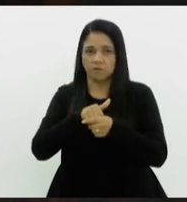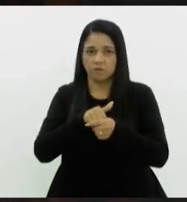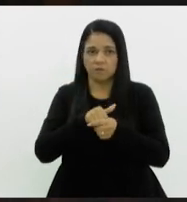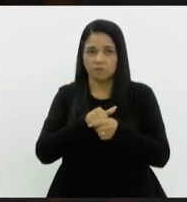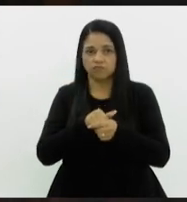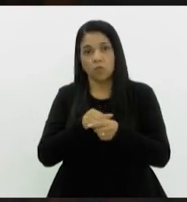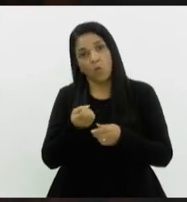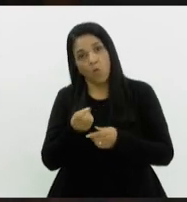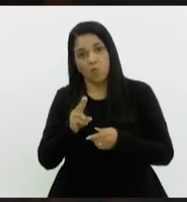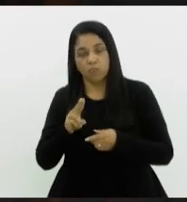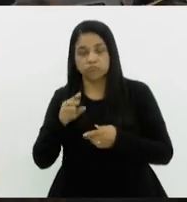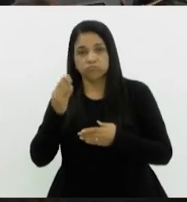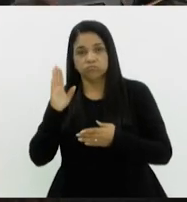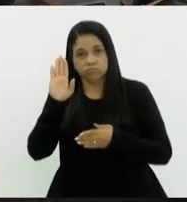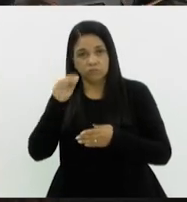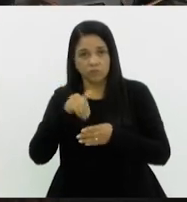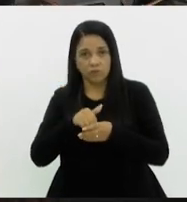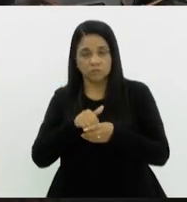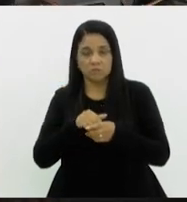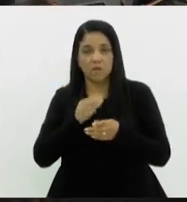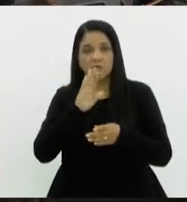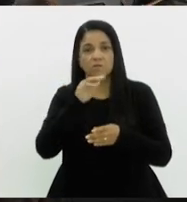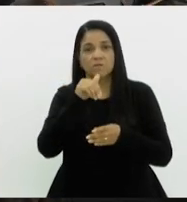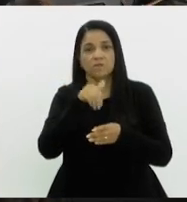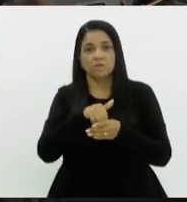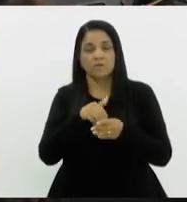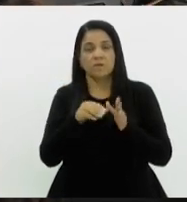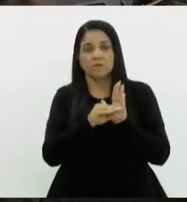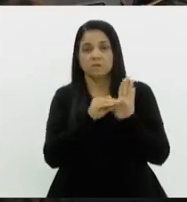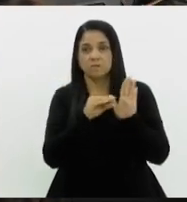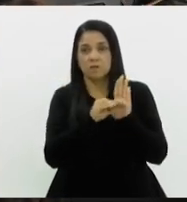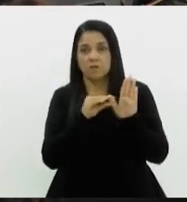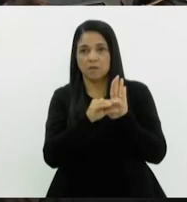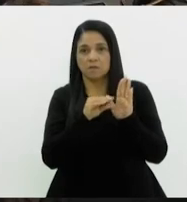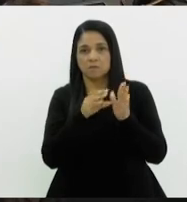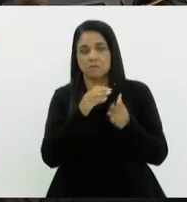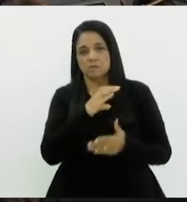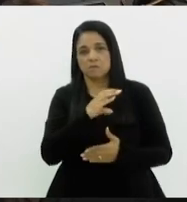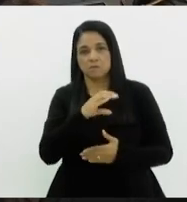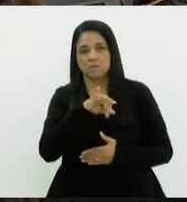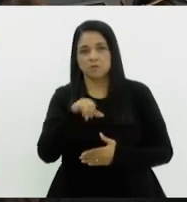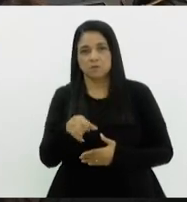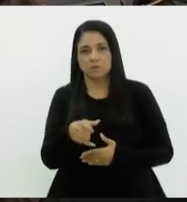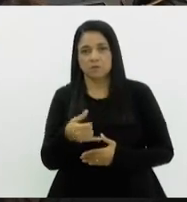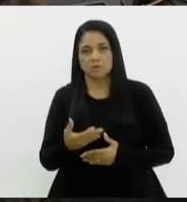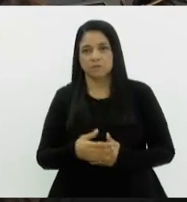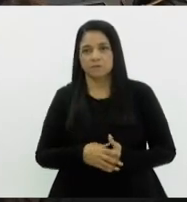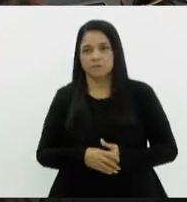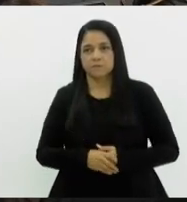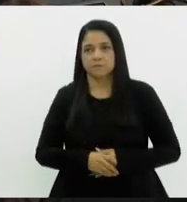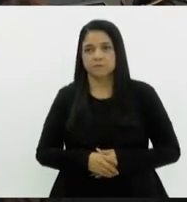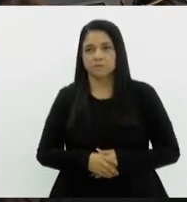ser. Em votação, as emendas da CCJ.